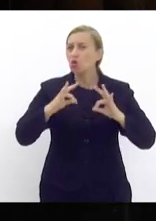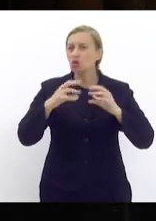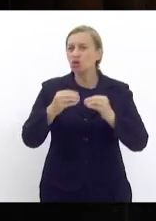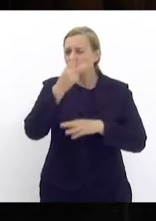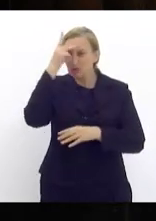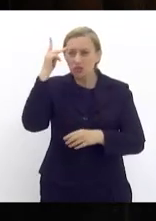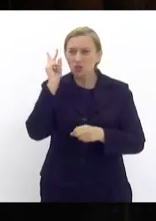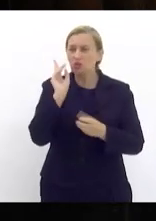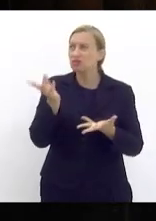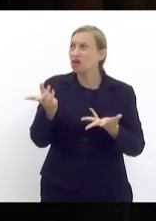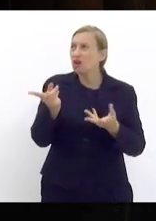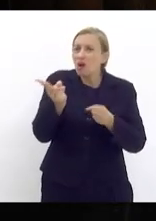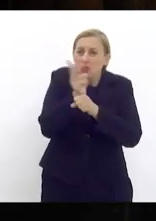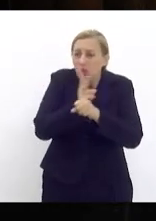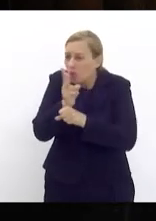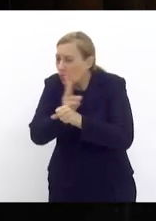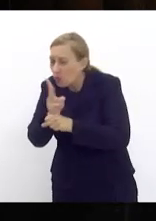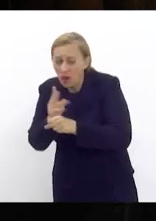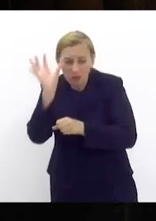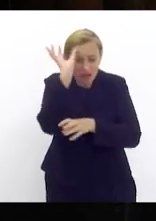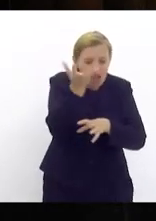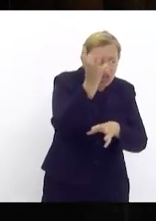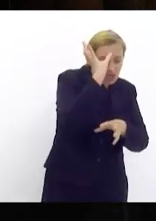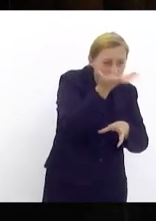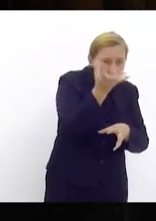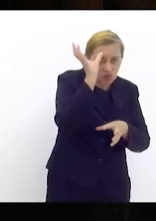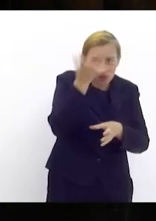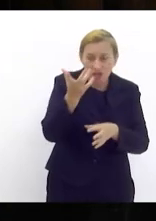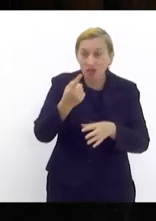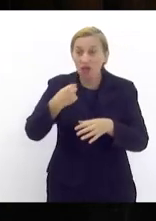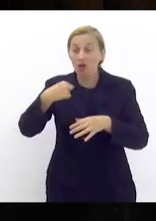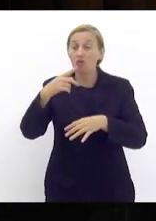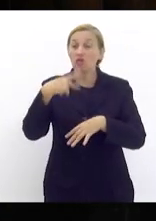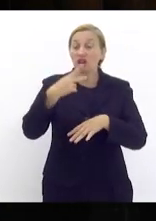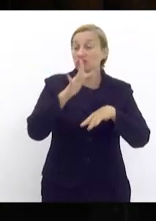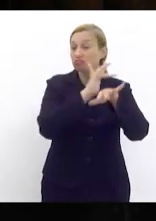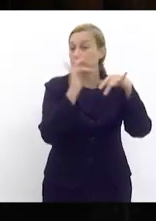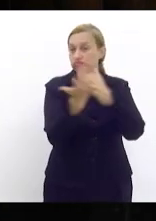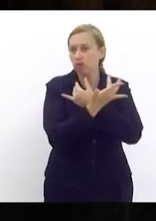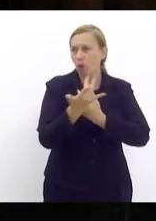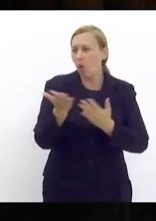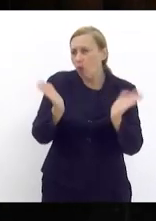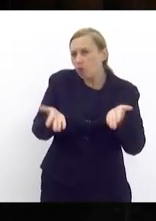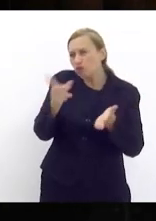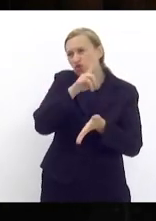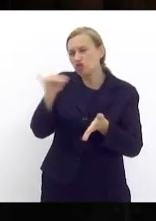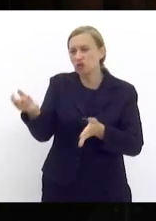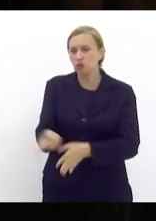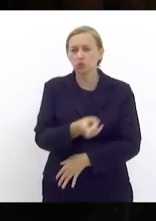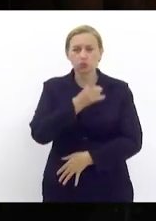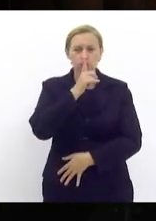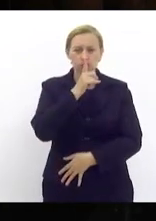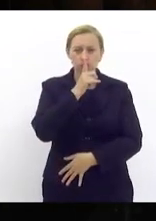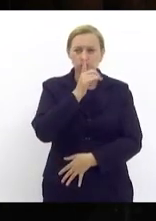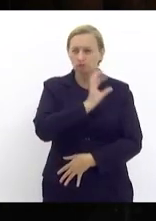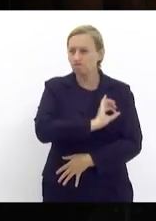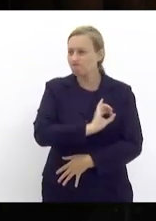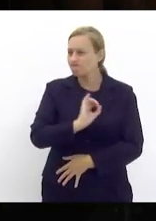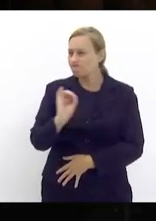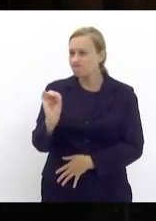tentando buscar alguma solução. Me posicionei nas redes sociais, então, no dia de hoje, prefiro não falar